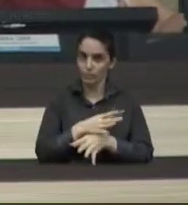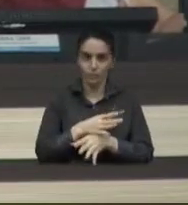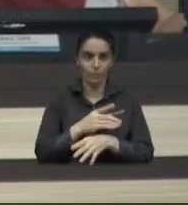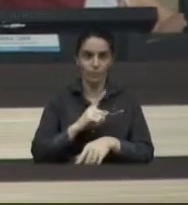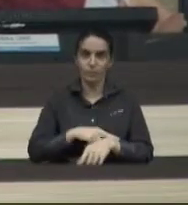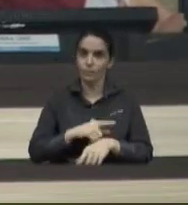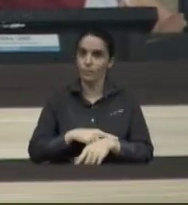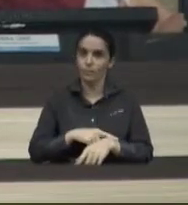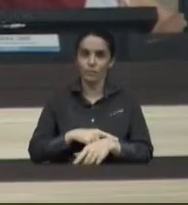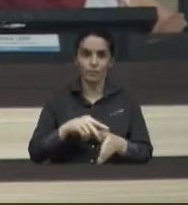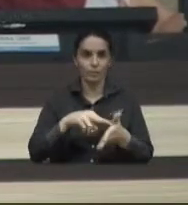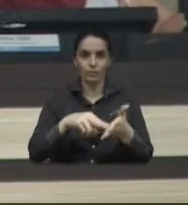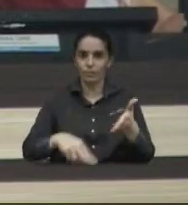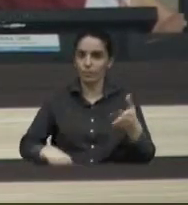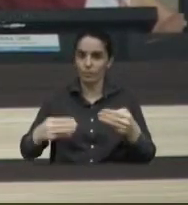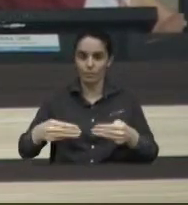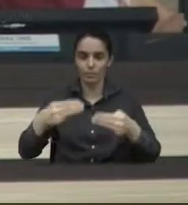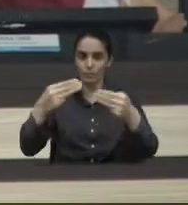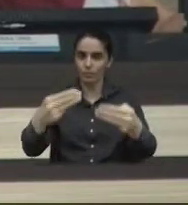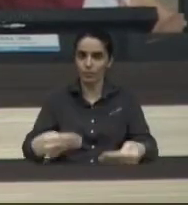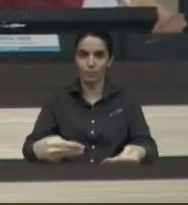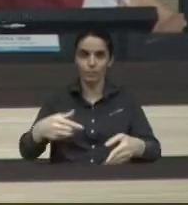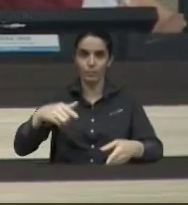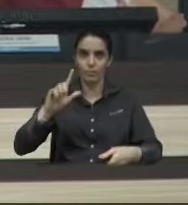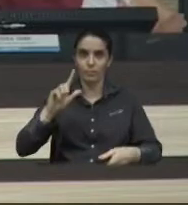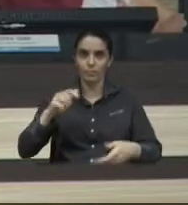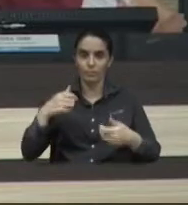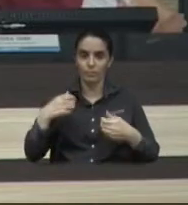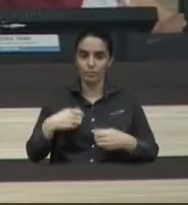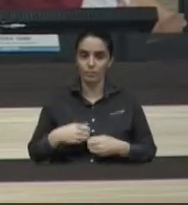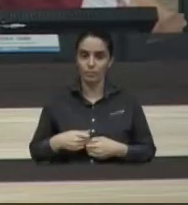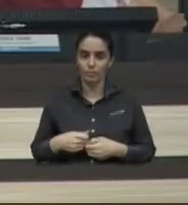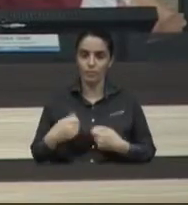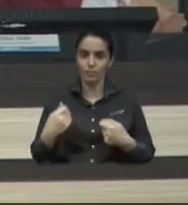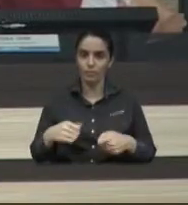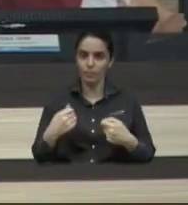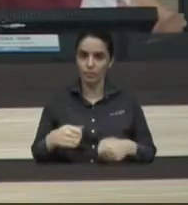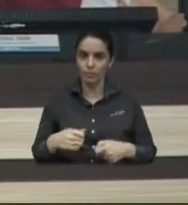para a leitura de moções, antes do encerramento eu gostaria de fazer um